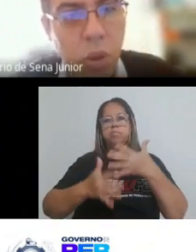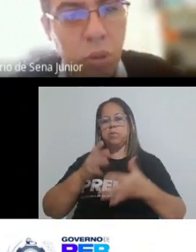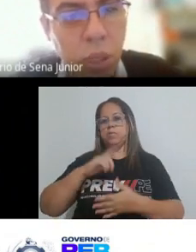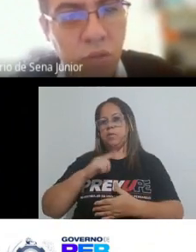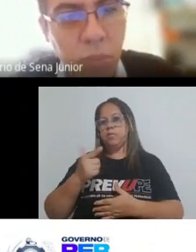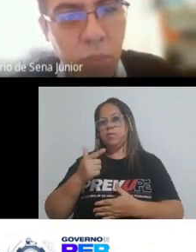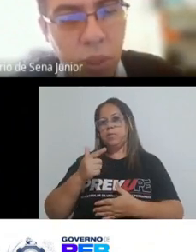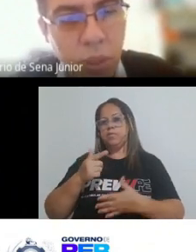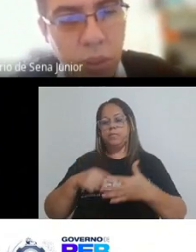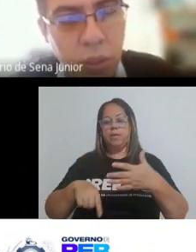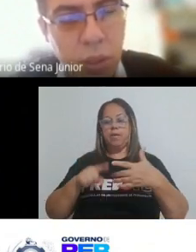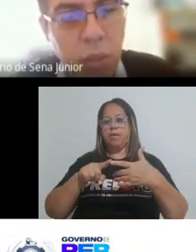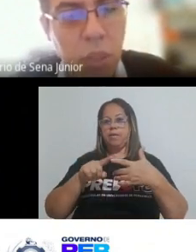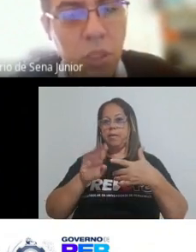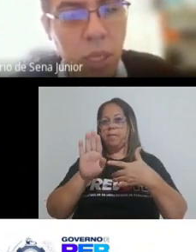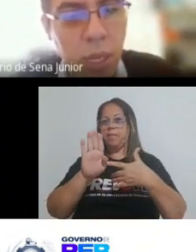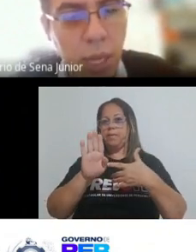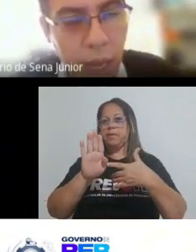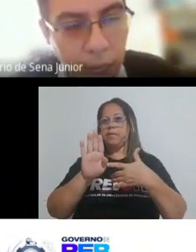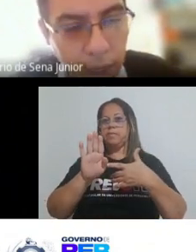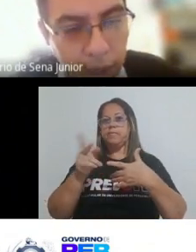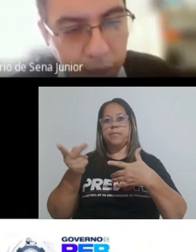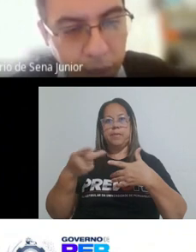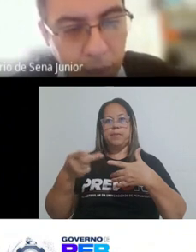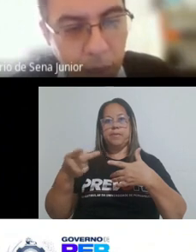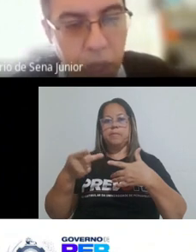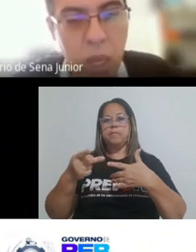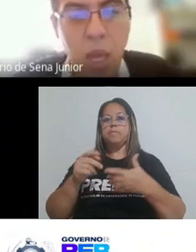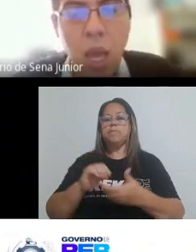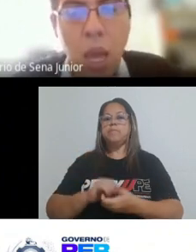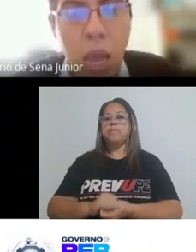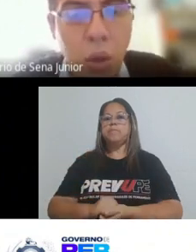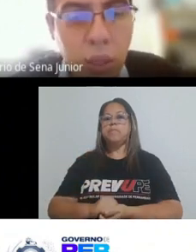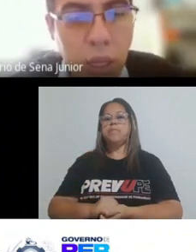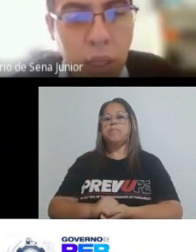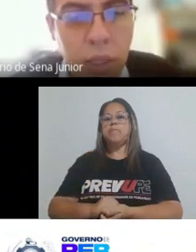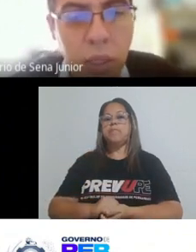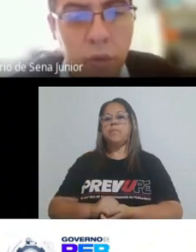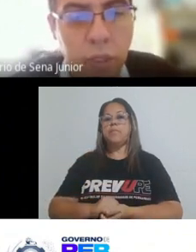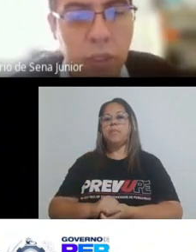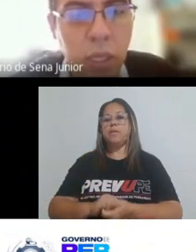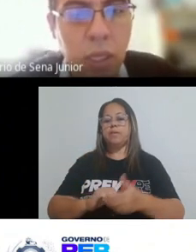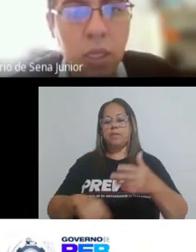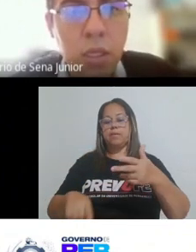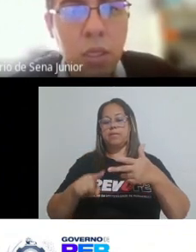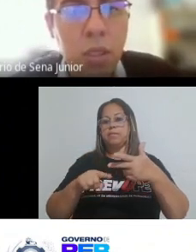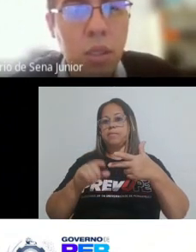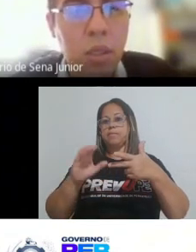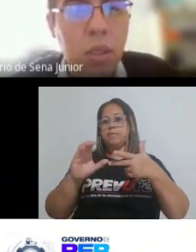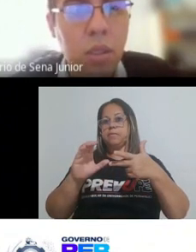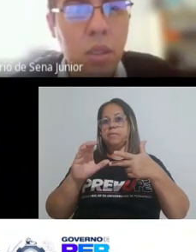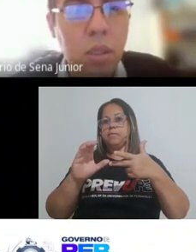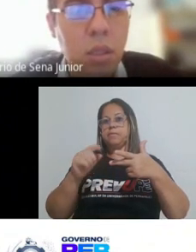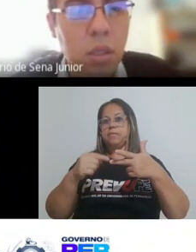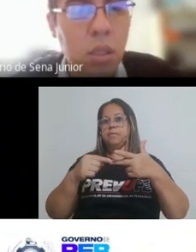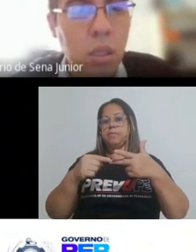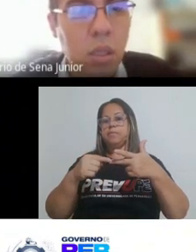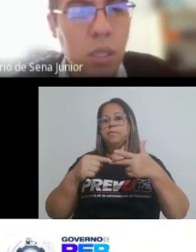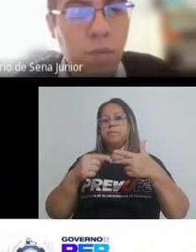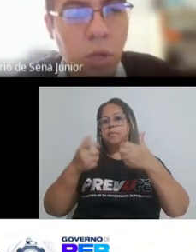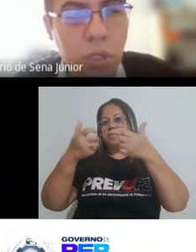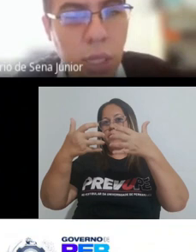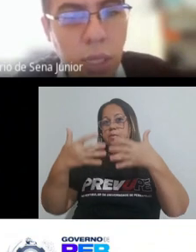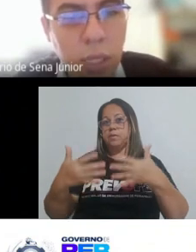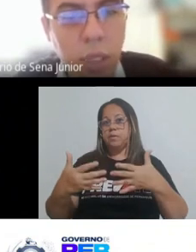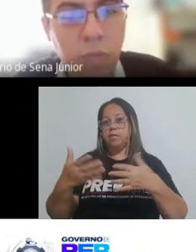Então, a alternativa B também está errada. A alternativa C diz